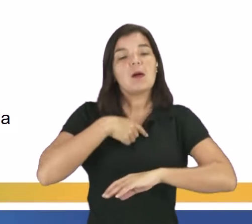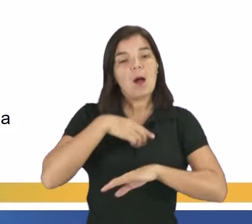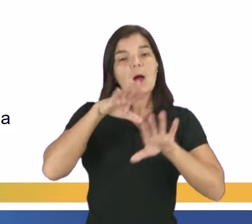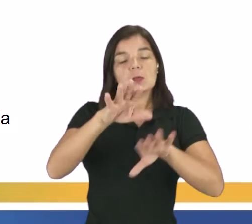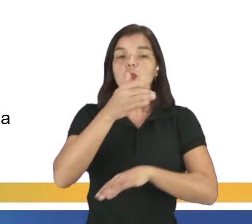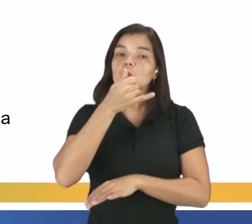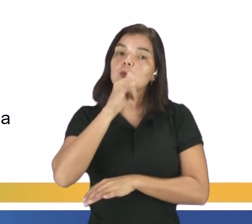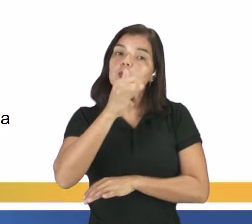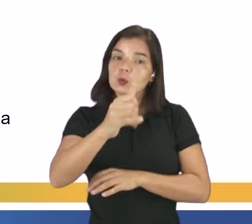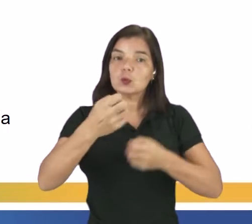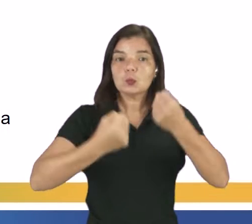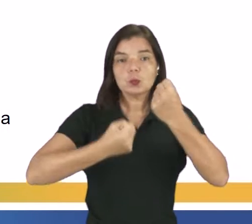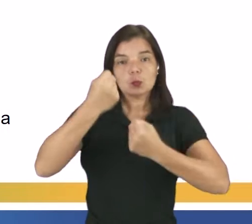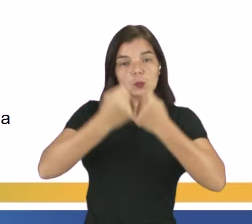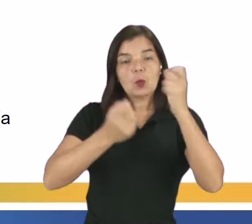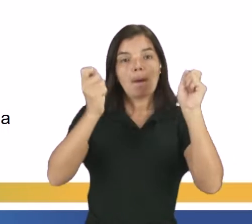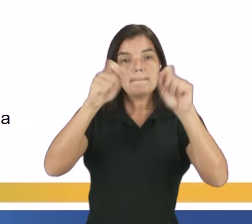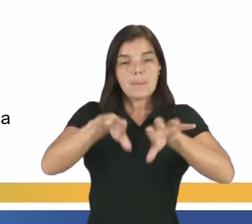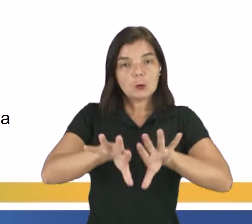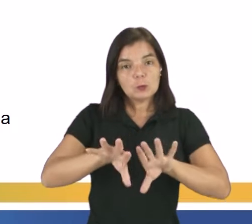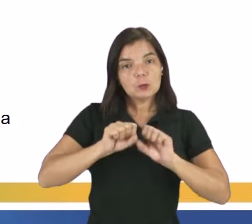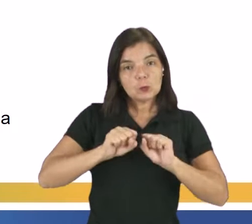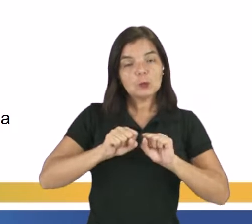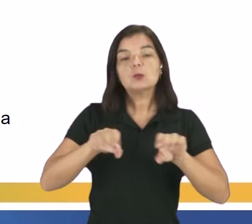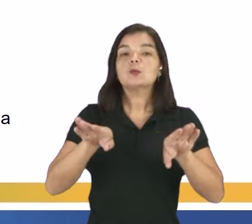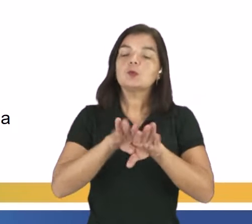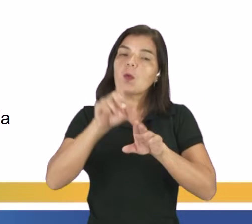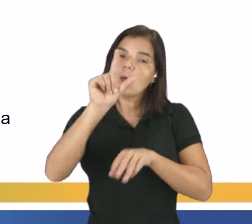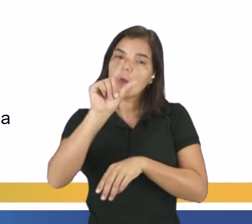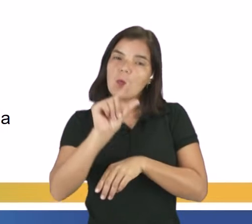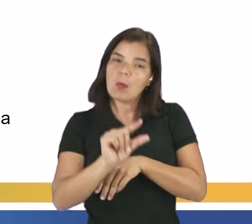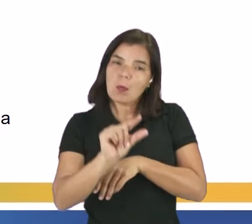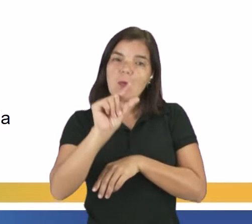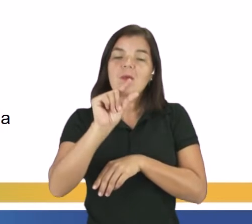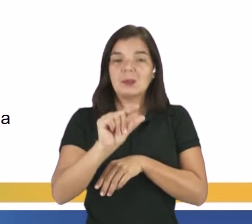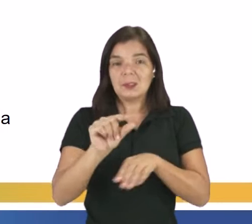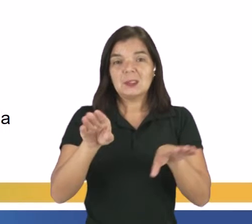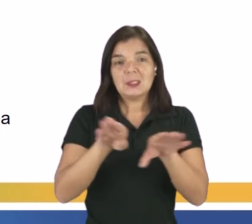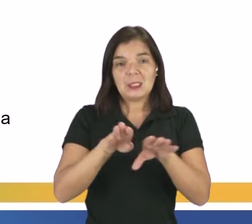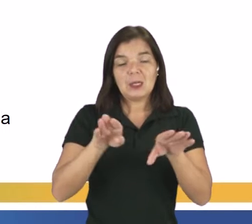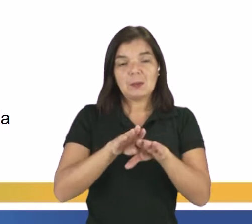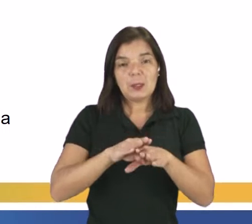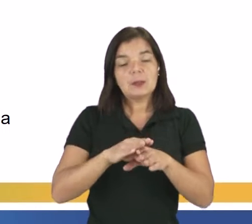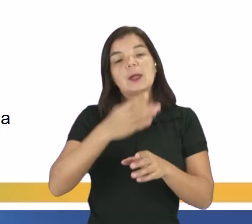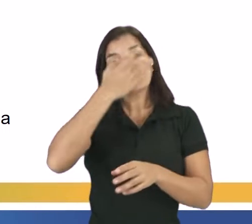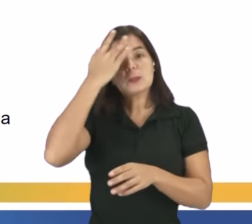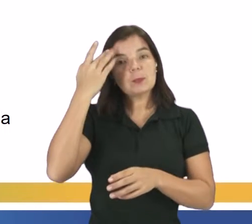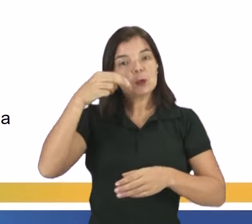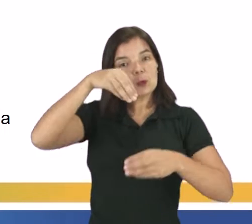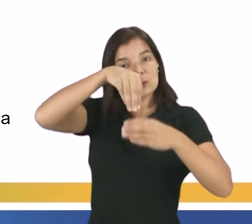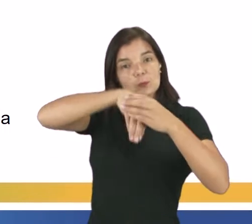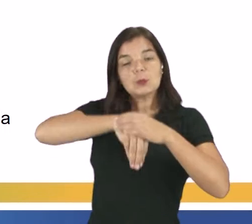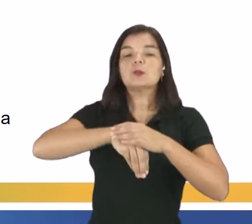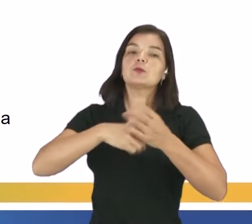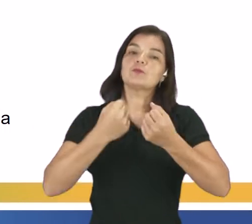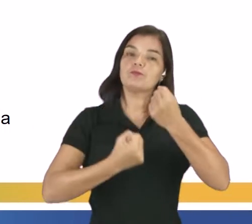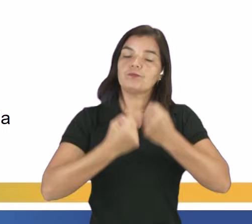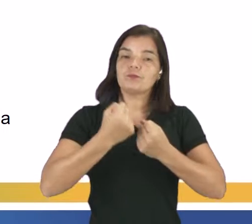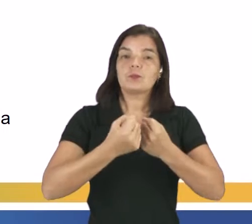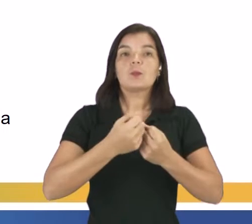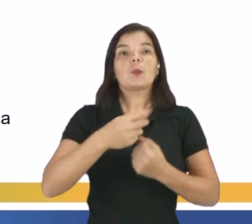energia cinética do veículo pode ser absorvida, diminuindo os efeitos aos passageiros dos veículos.